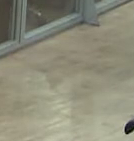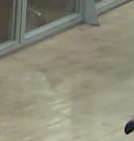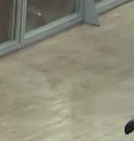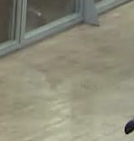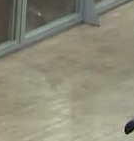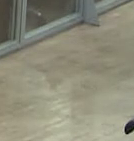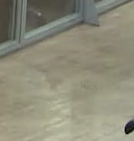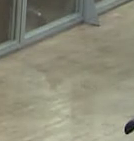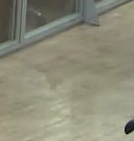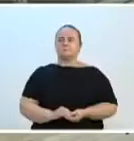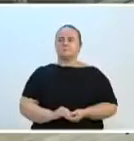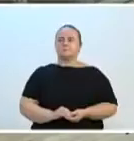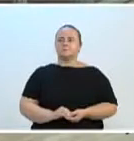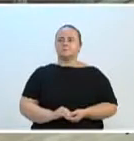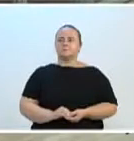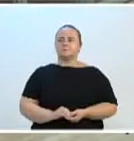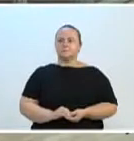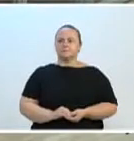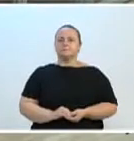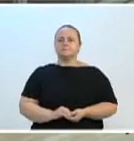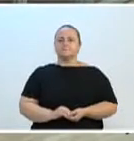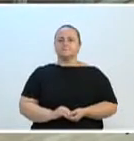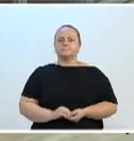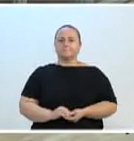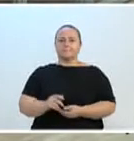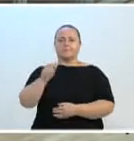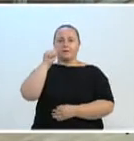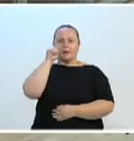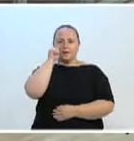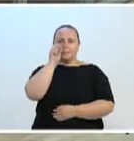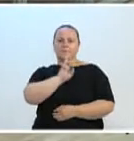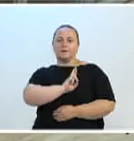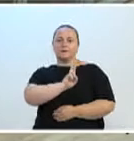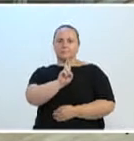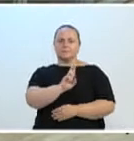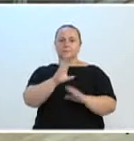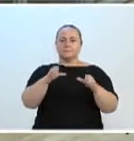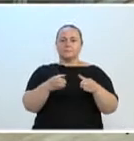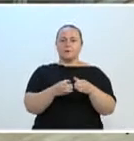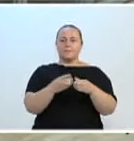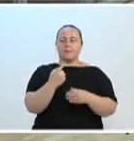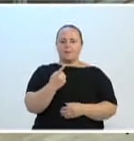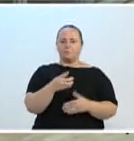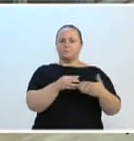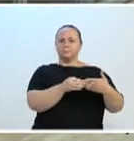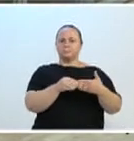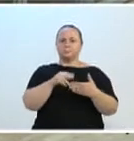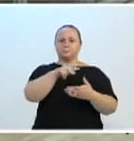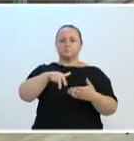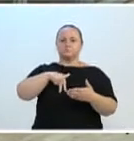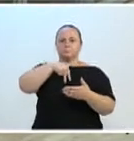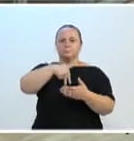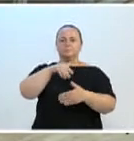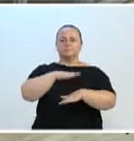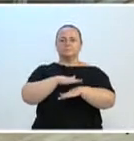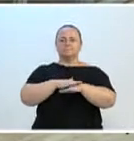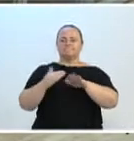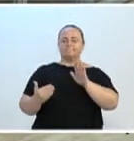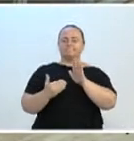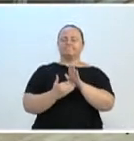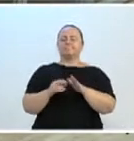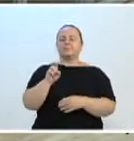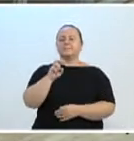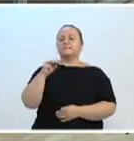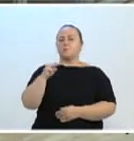Apesar desse imbróglio, então, o vereador Almir Vieira, representando a chapa 1, conduzido até a tribuna, dispondo do tempo de 5 minutos